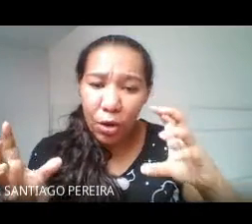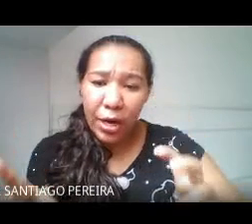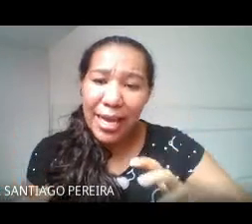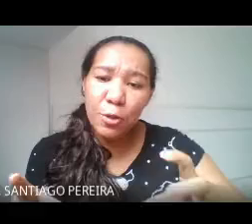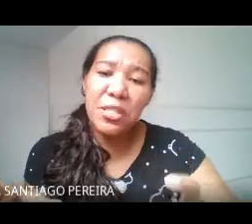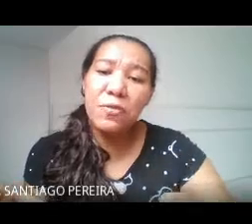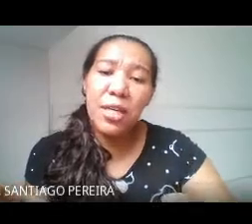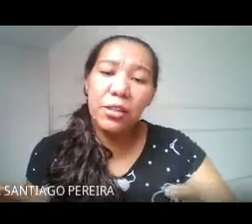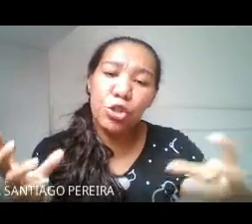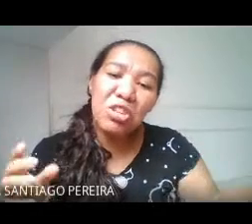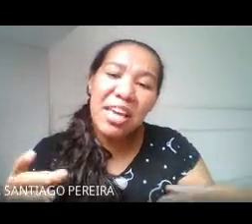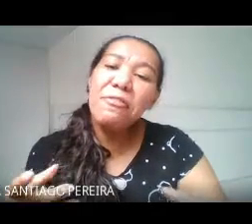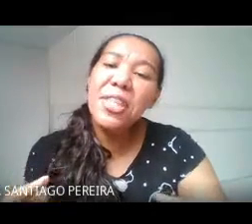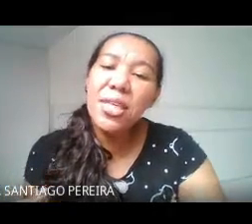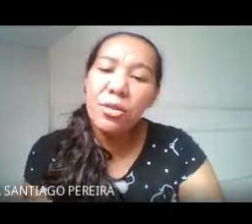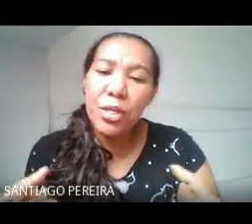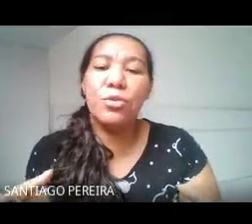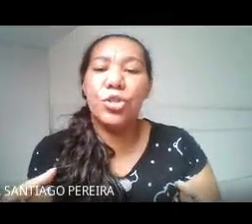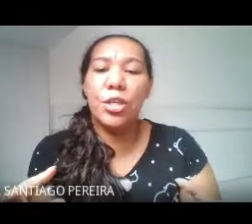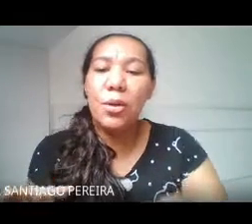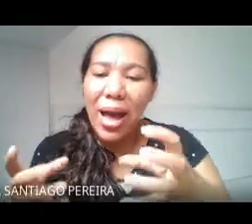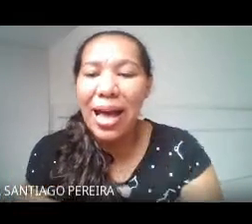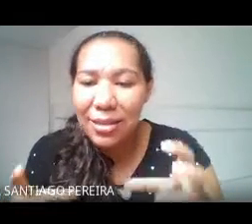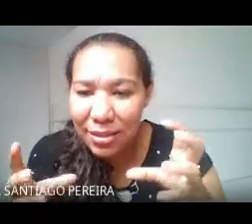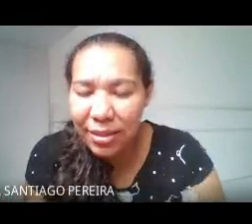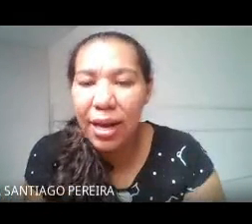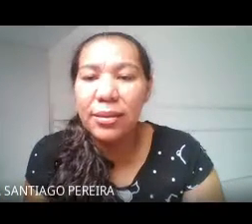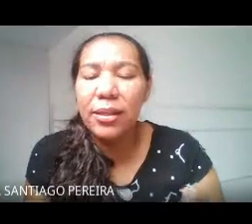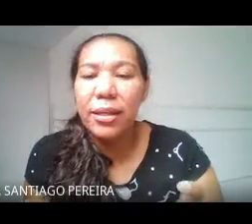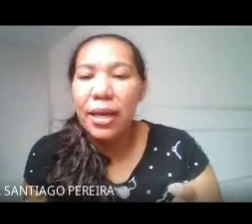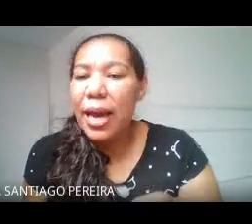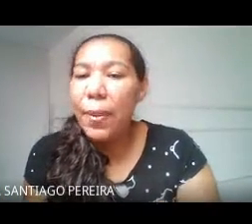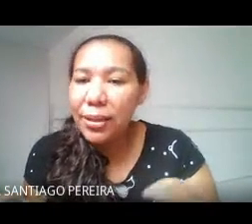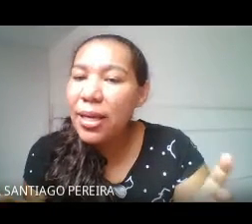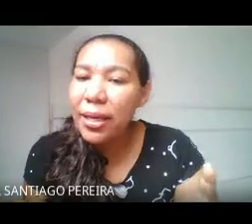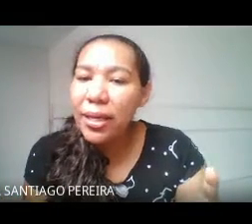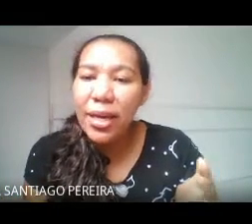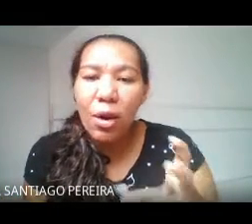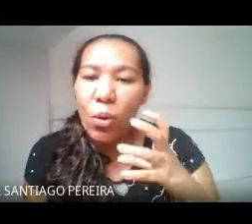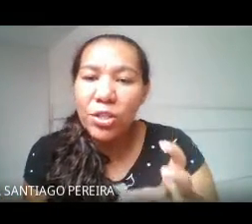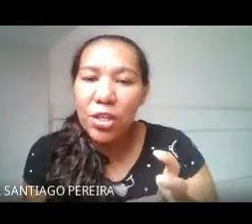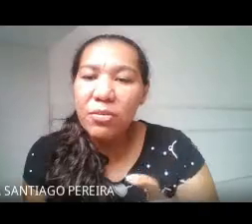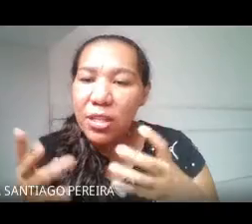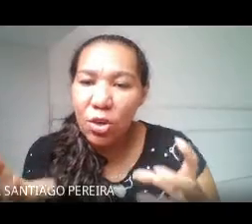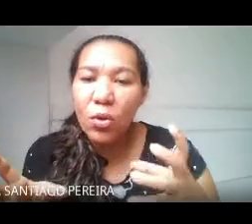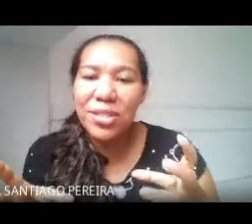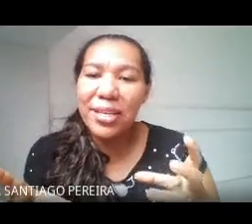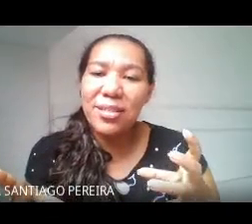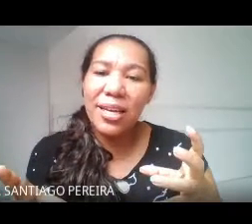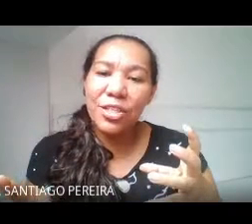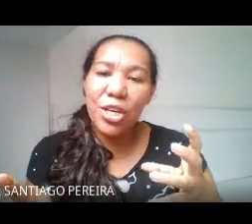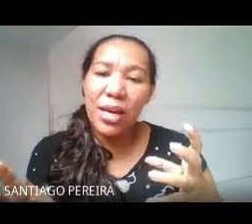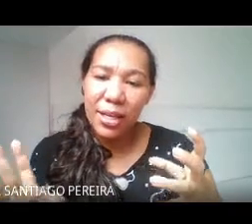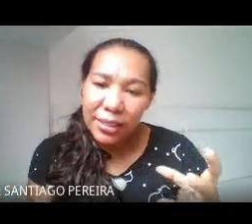estou agora especificando, estou definindo esse sujeito. Então, a cidade. A partir daqui, o adjetivo ele só